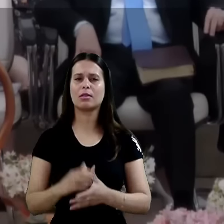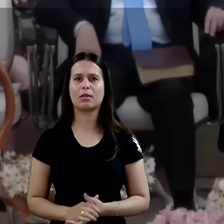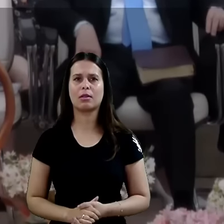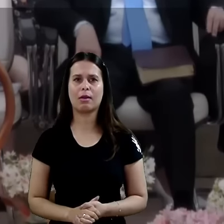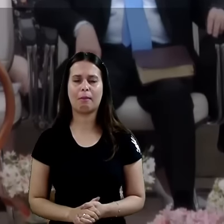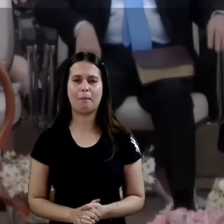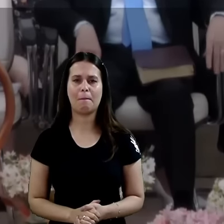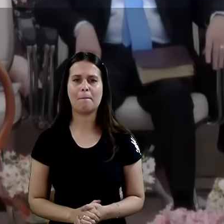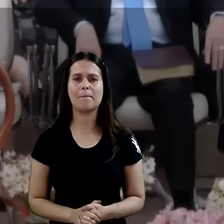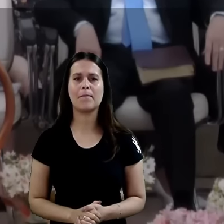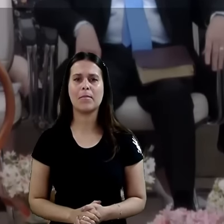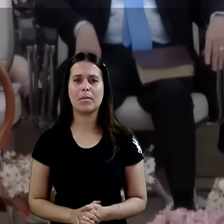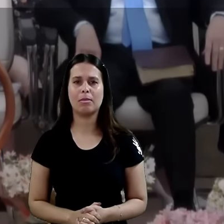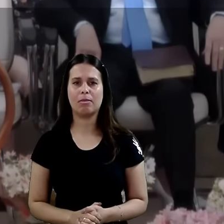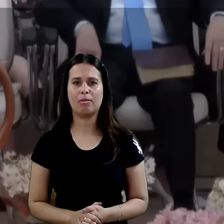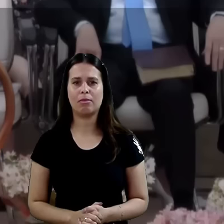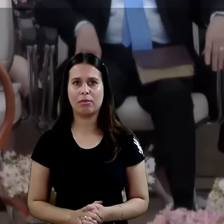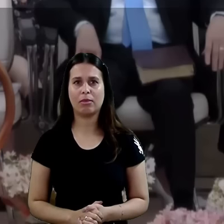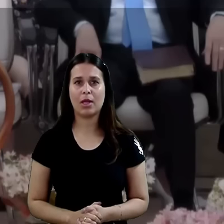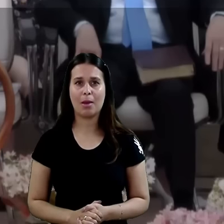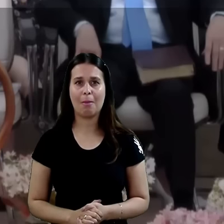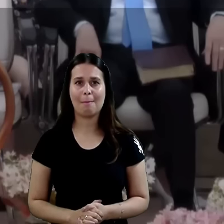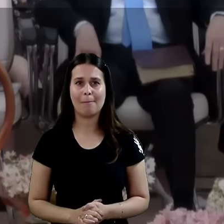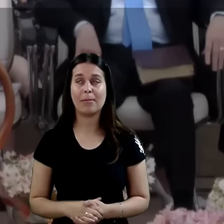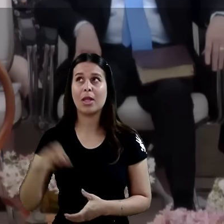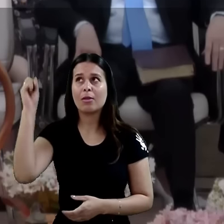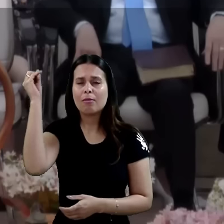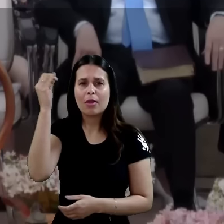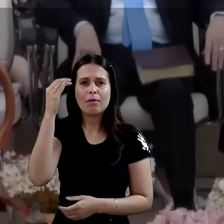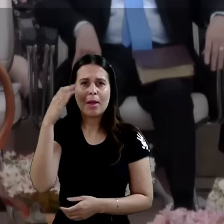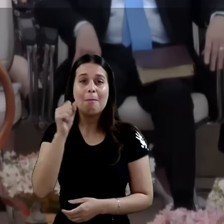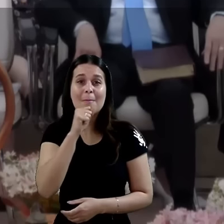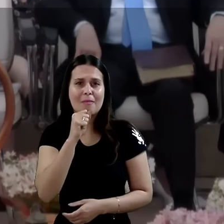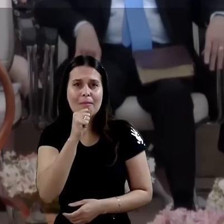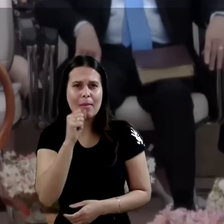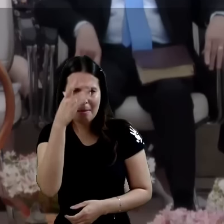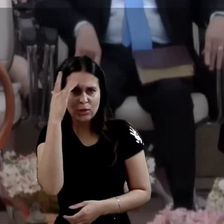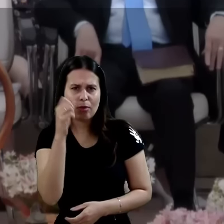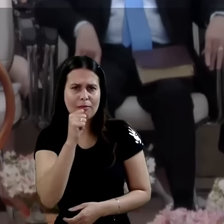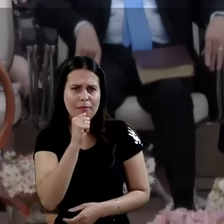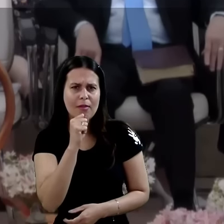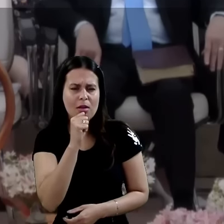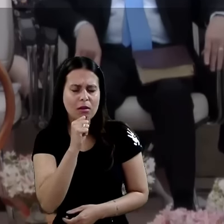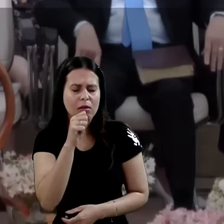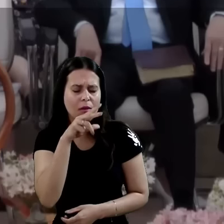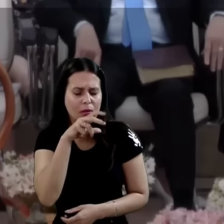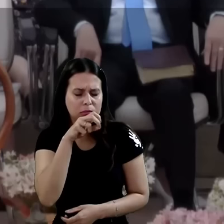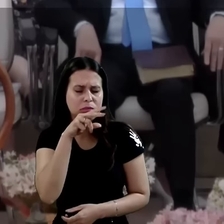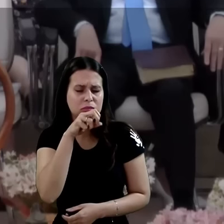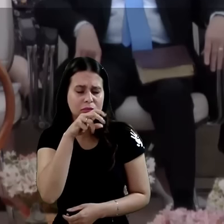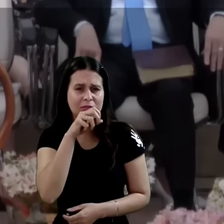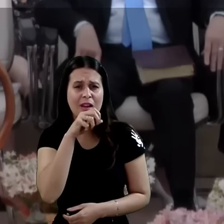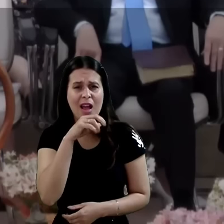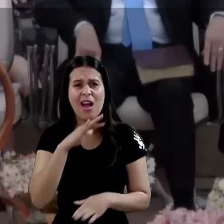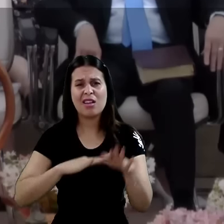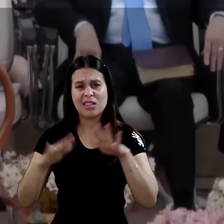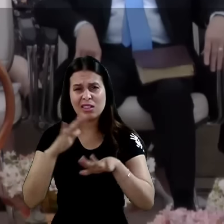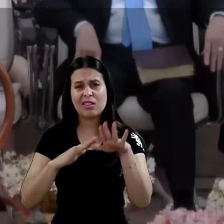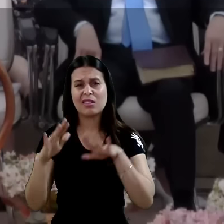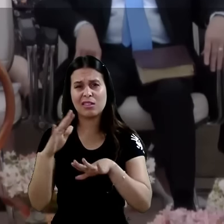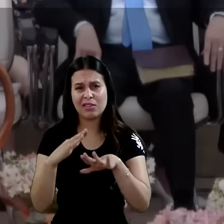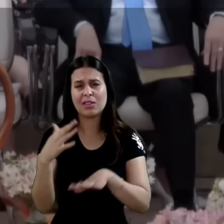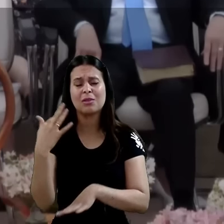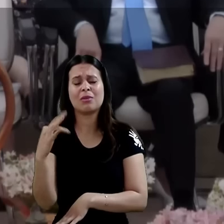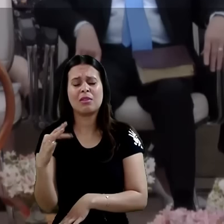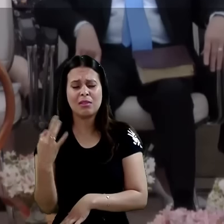força eu vejo anciãos que deixam as suas casas às vezes com enfermidades com dificuldades